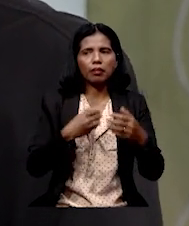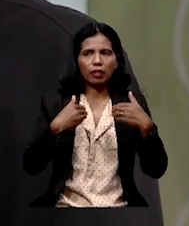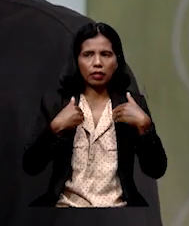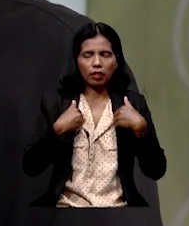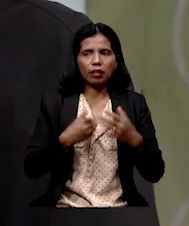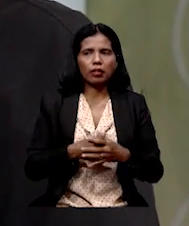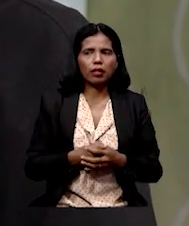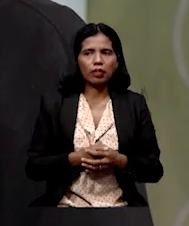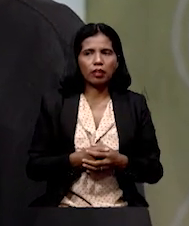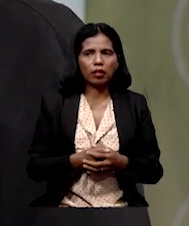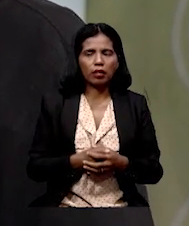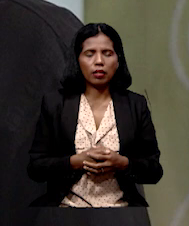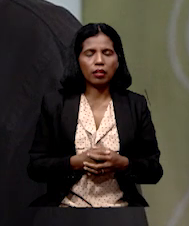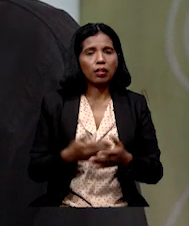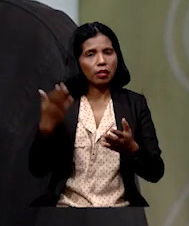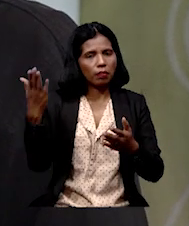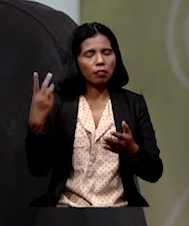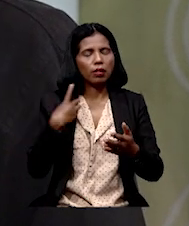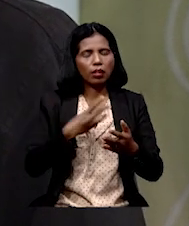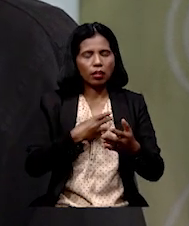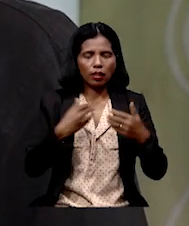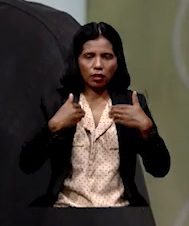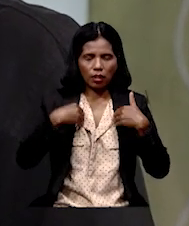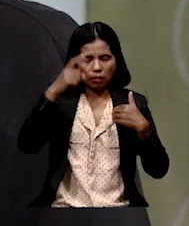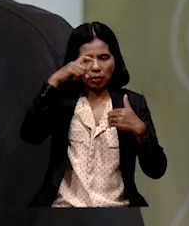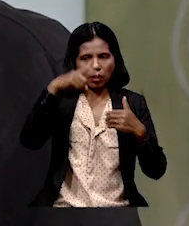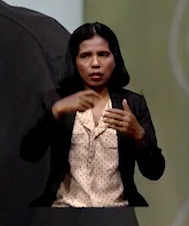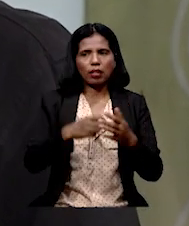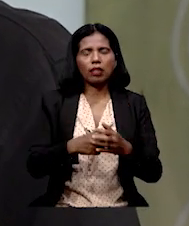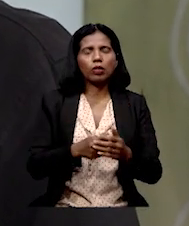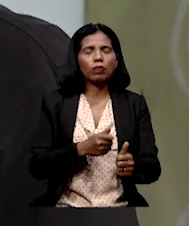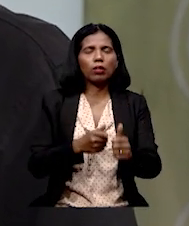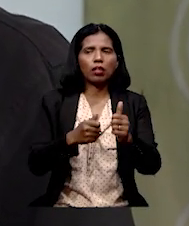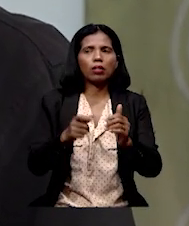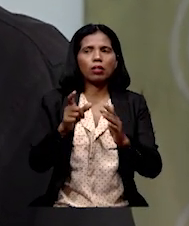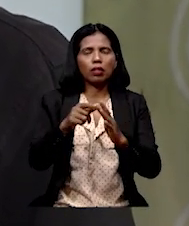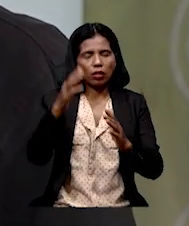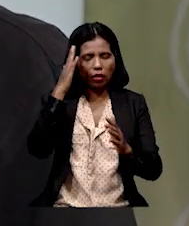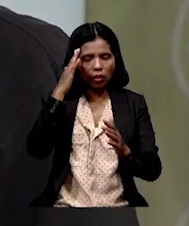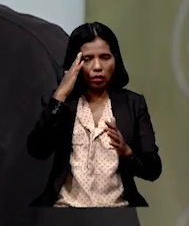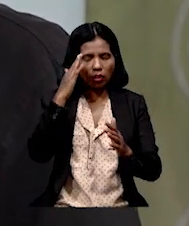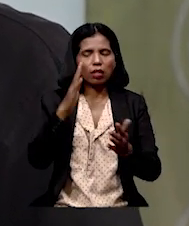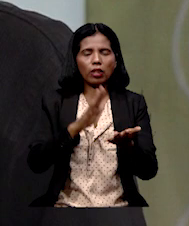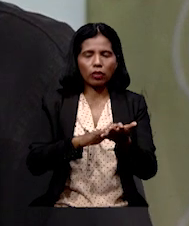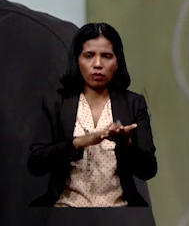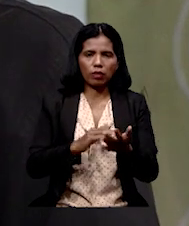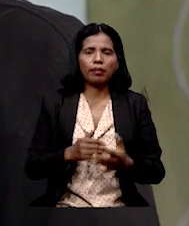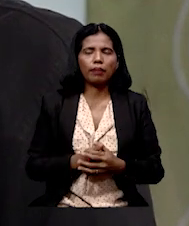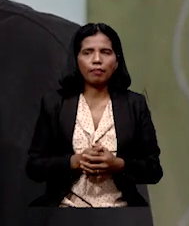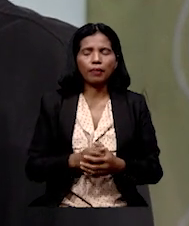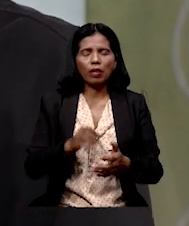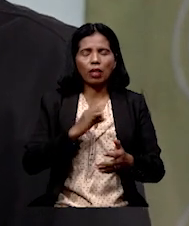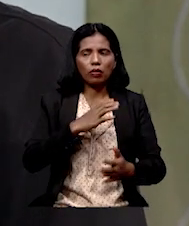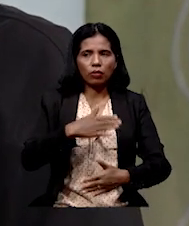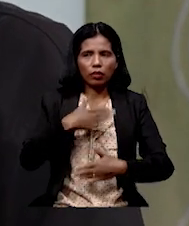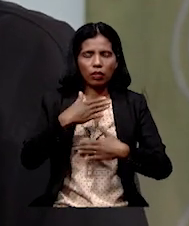ezatas ia ne bema kite ne ba ia ne ba ia sense depende det metodologia unya semento unya explora ida ne au kontia di lutam